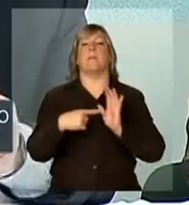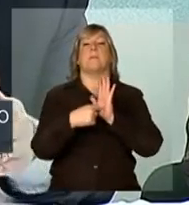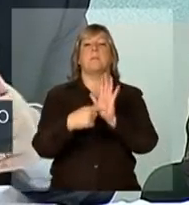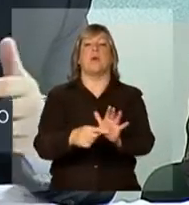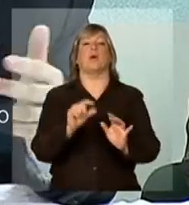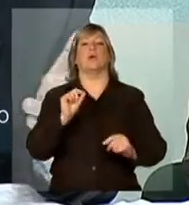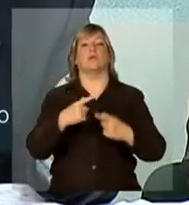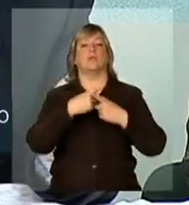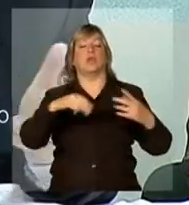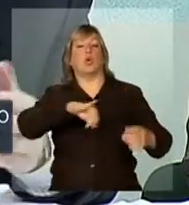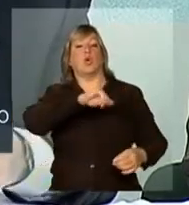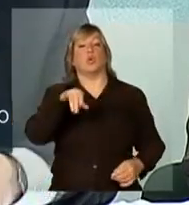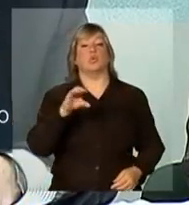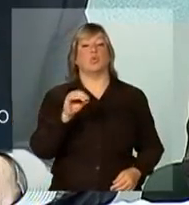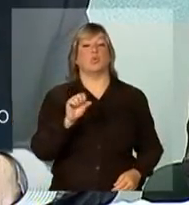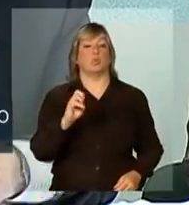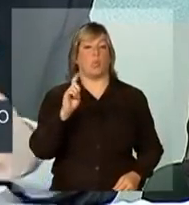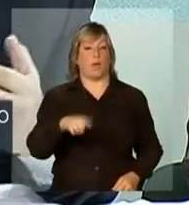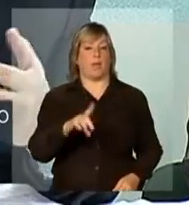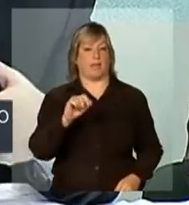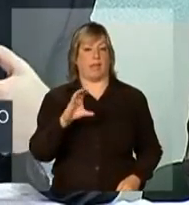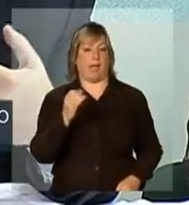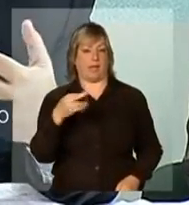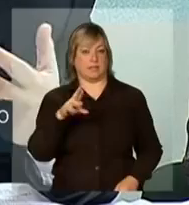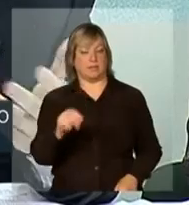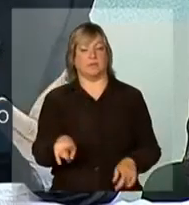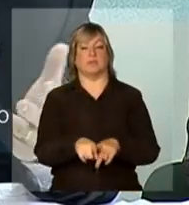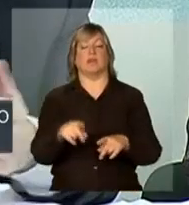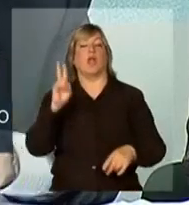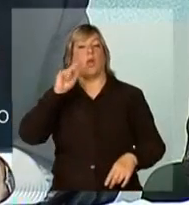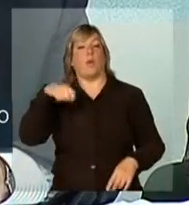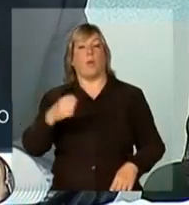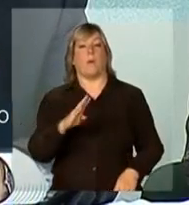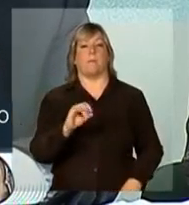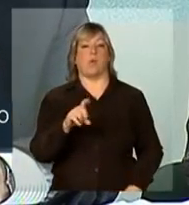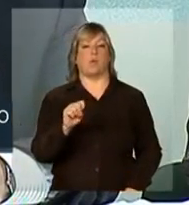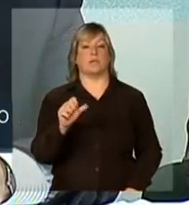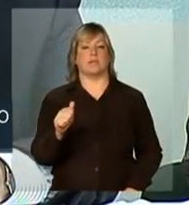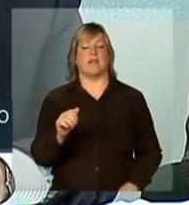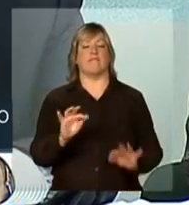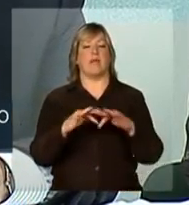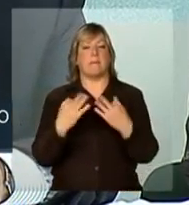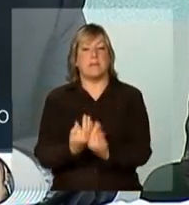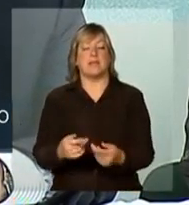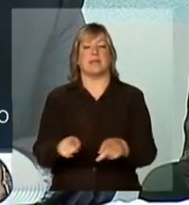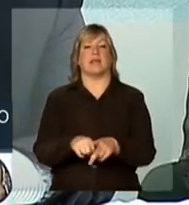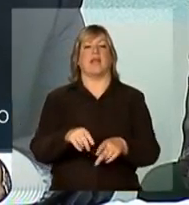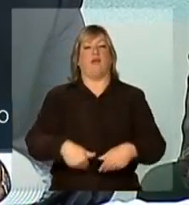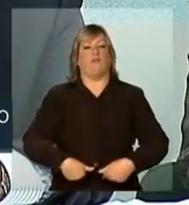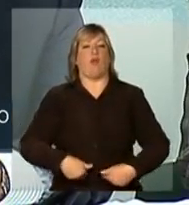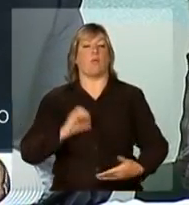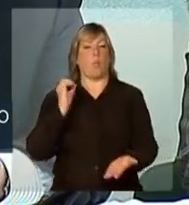Castro, virou país de vossa família, o país de fome ser.